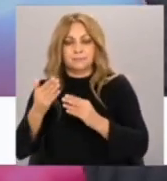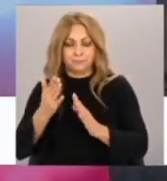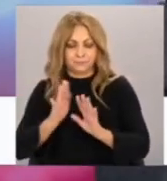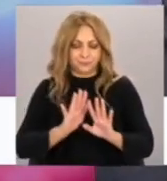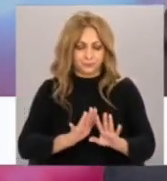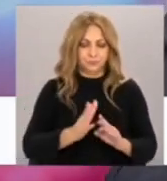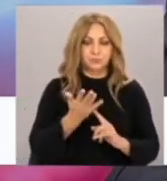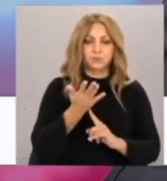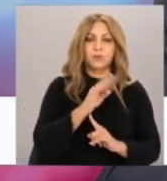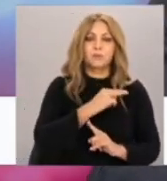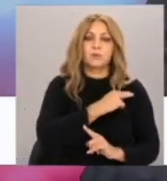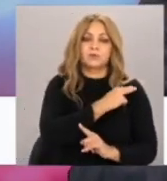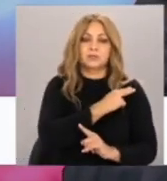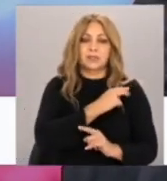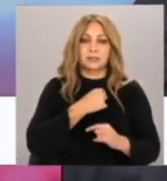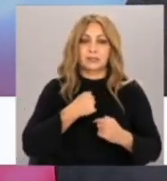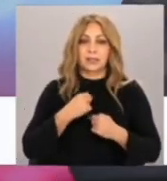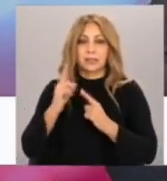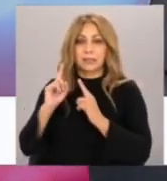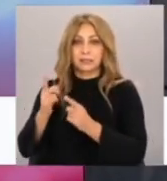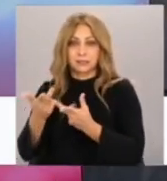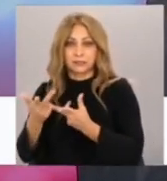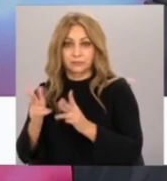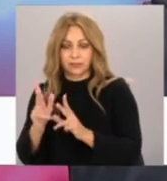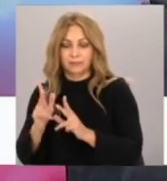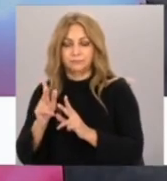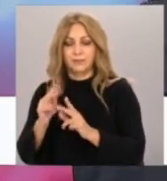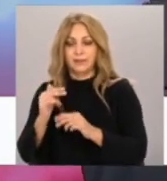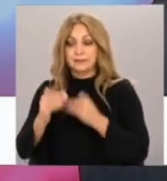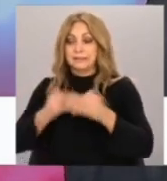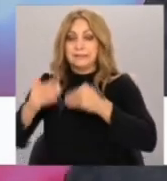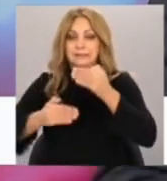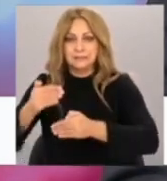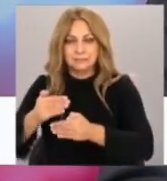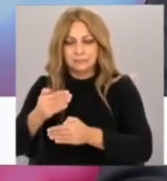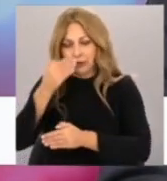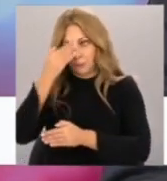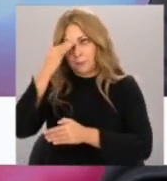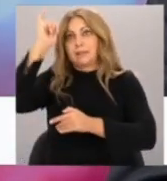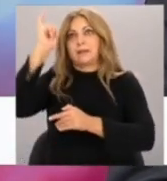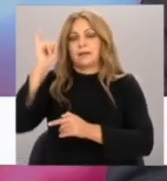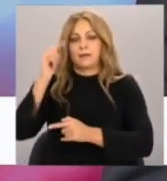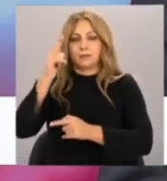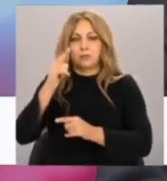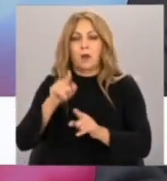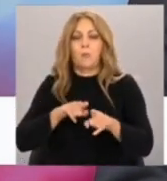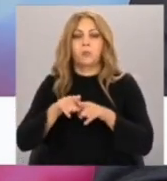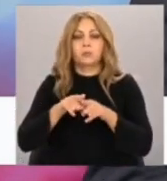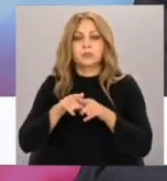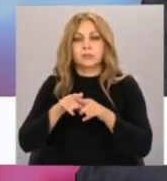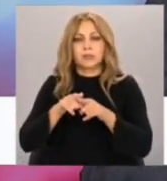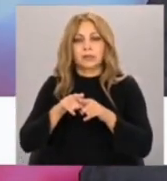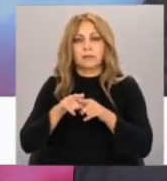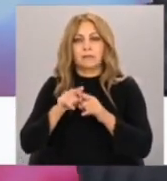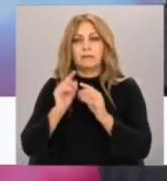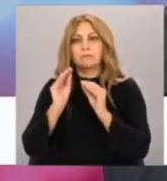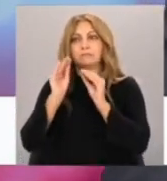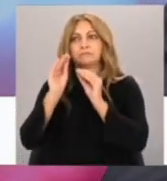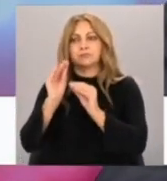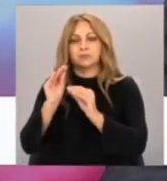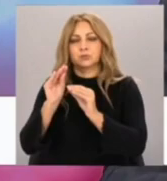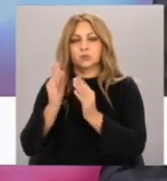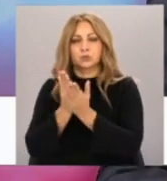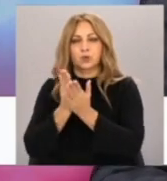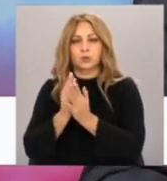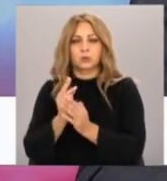Liberal como acontece muitas vezes foi precipitar-se para uma ideia de uma política em relação ao ensino superior na qual